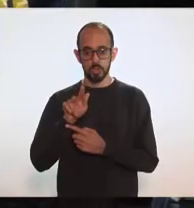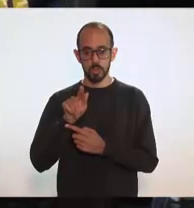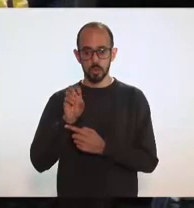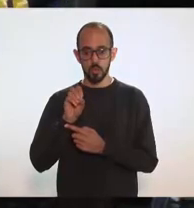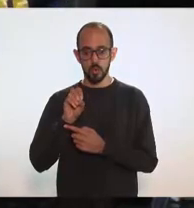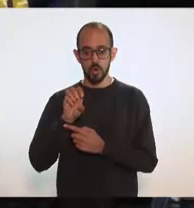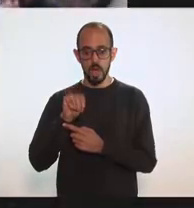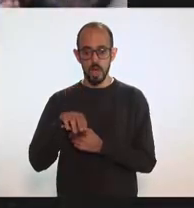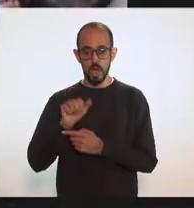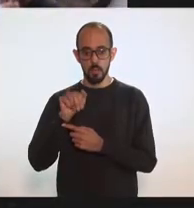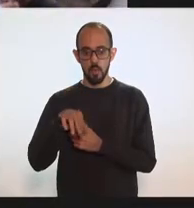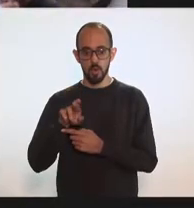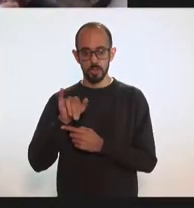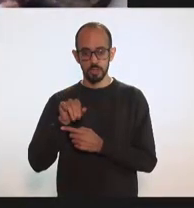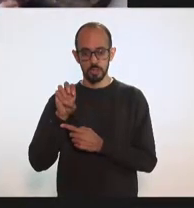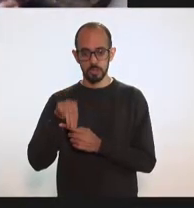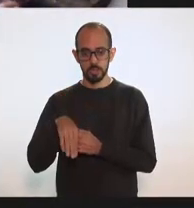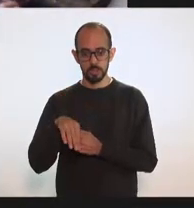Amorim.